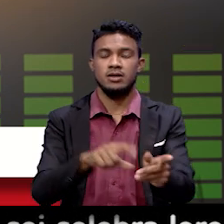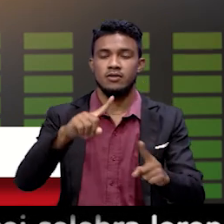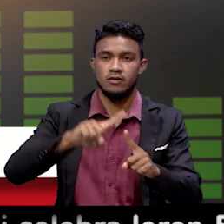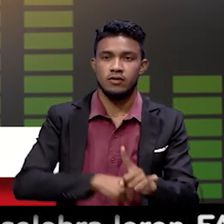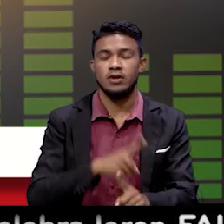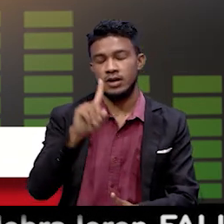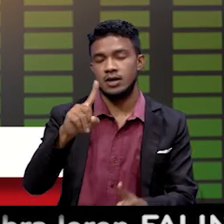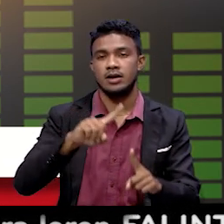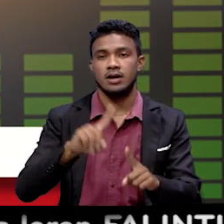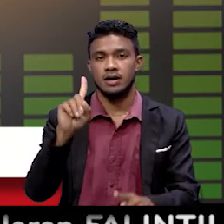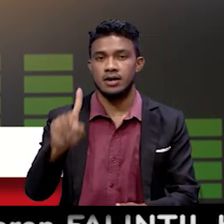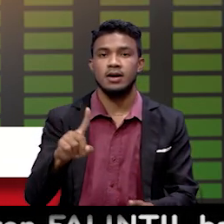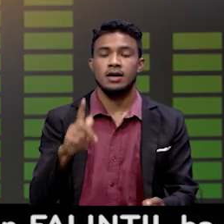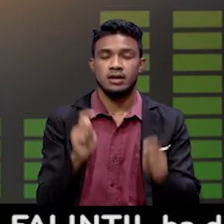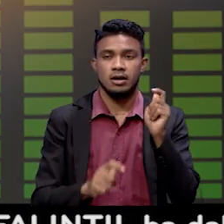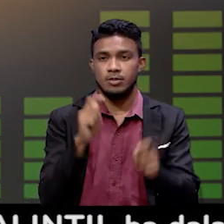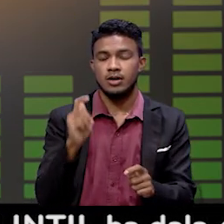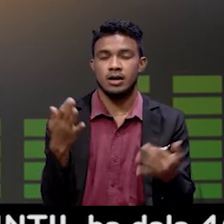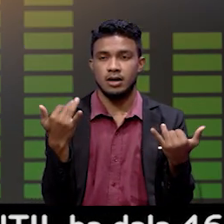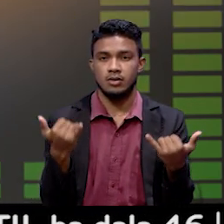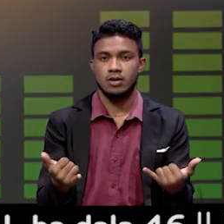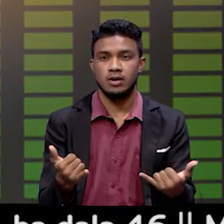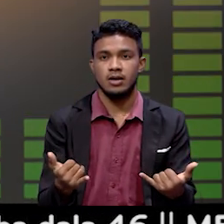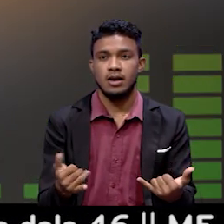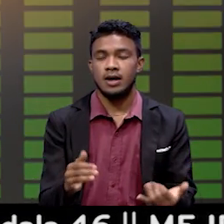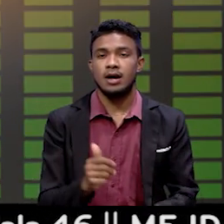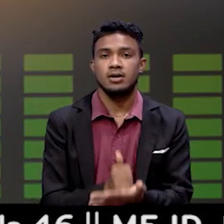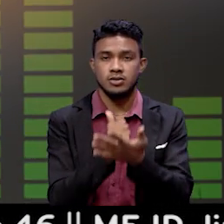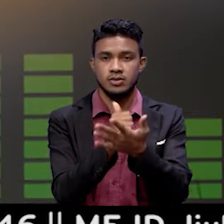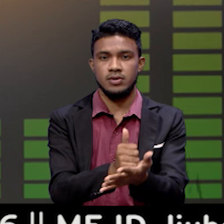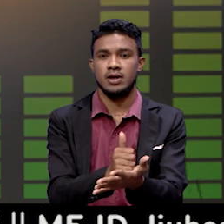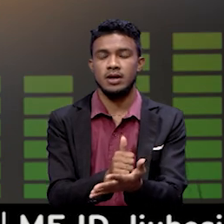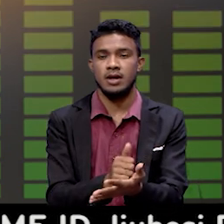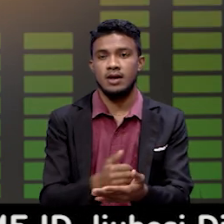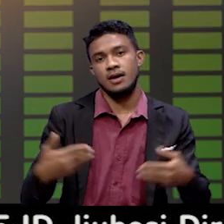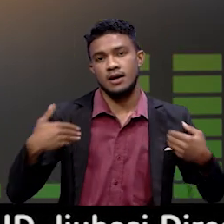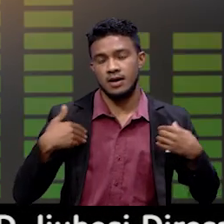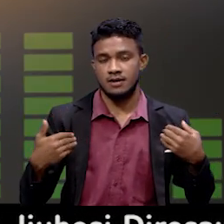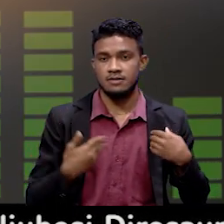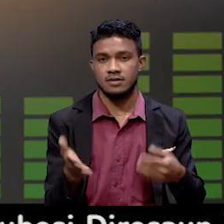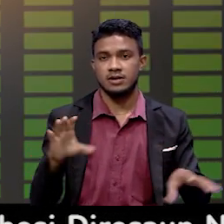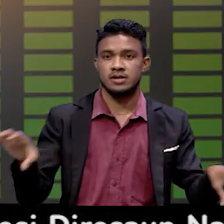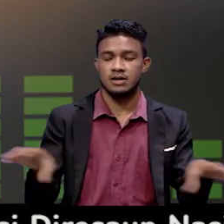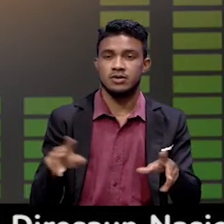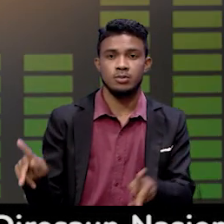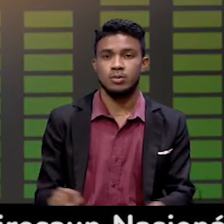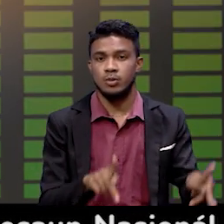lei. Mas é um tribunal que está embaixo. Tribunal de entendimento que está. E há indícios que está cargido público de